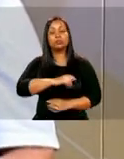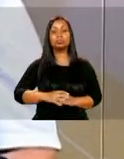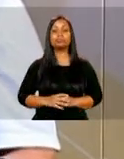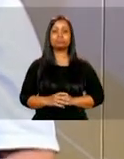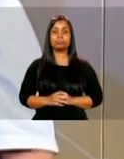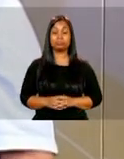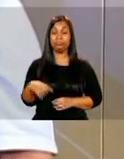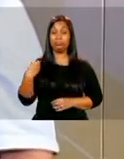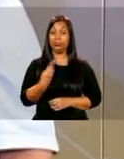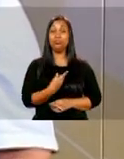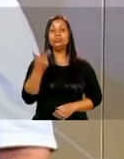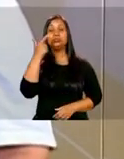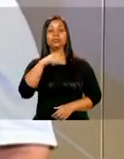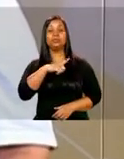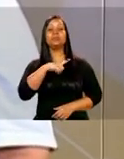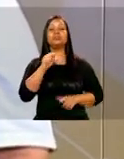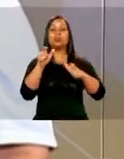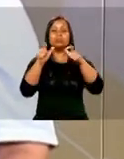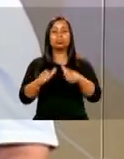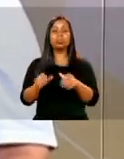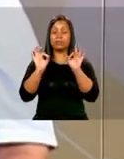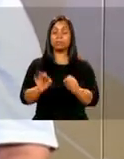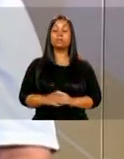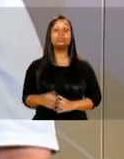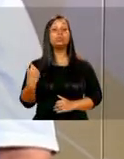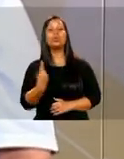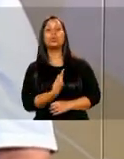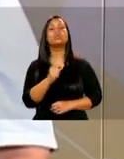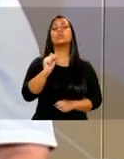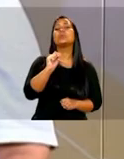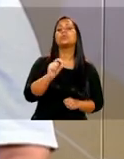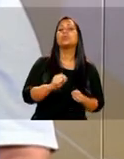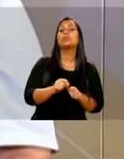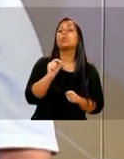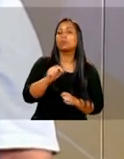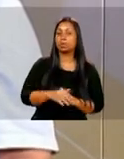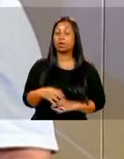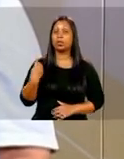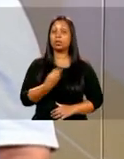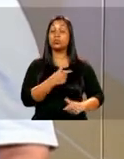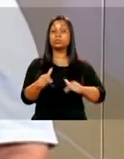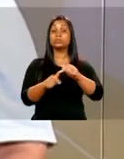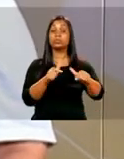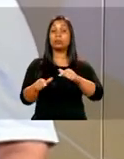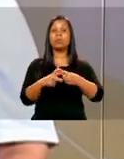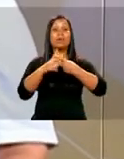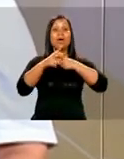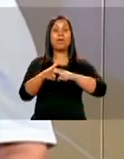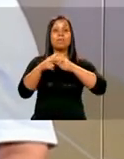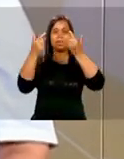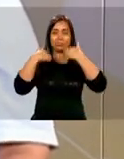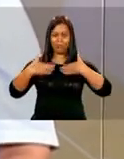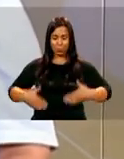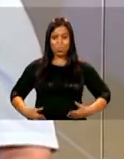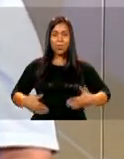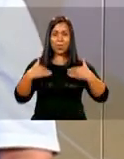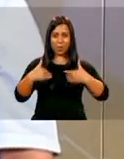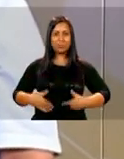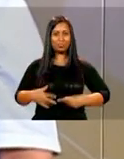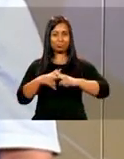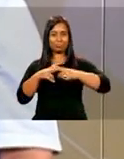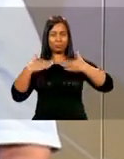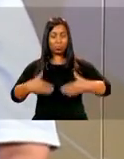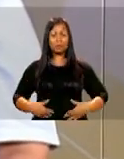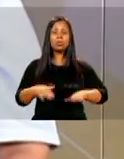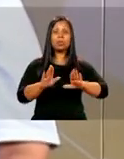espaço, para que a gente tivesse aquela estrutura. O que nós fazemos? Né? Trabalhamos a reabilitação física. Agora, como